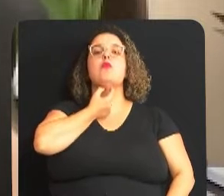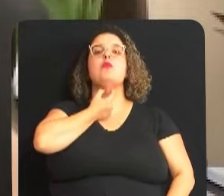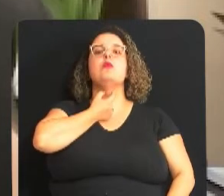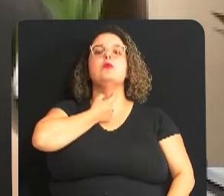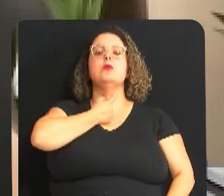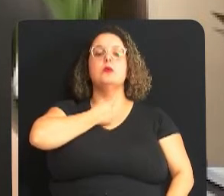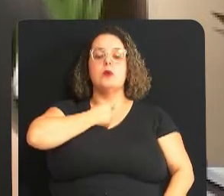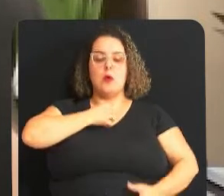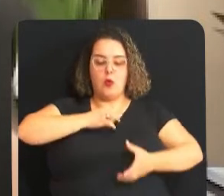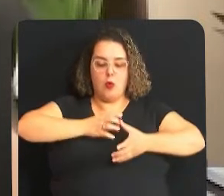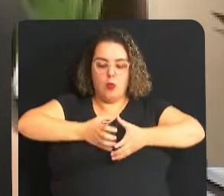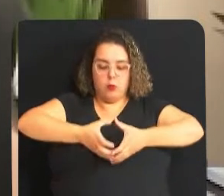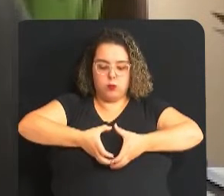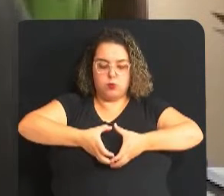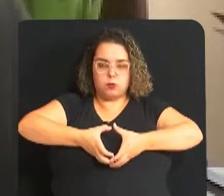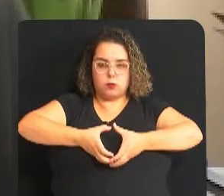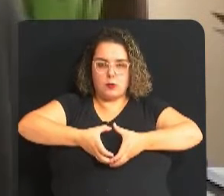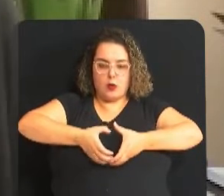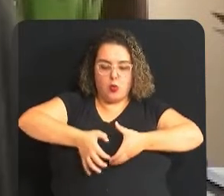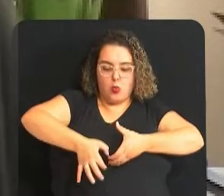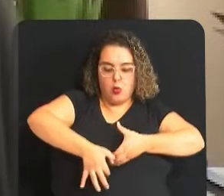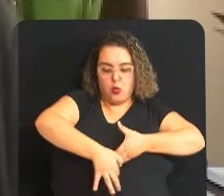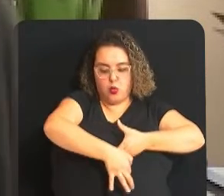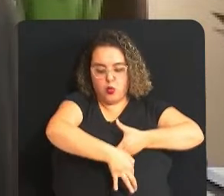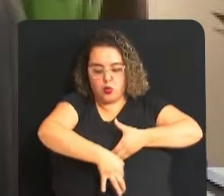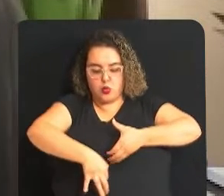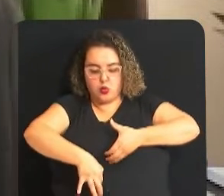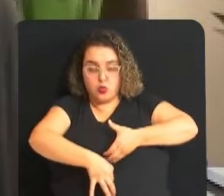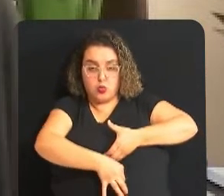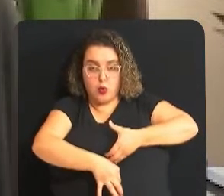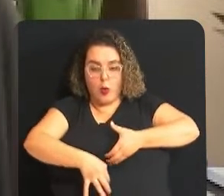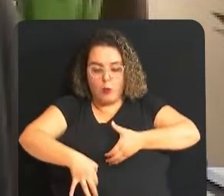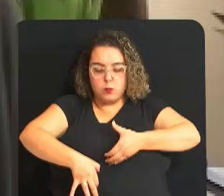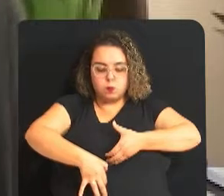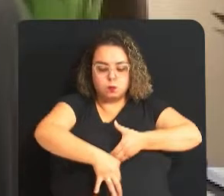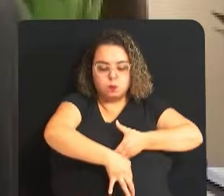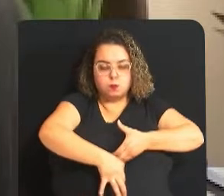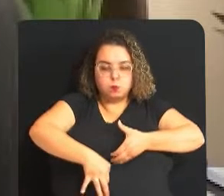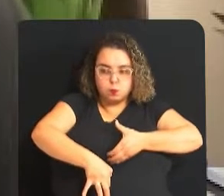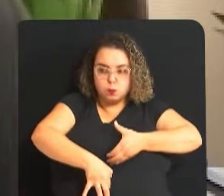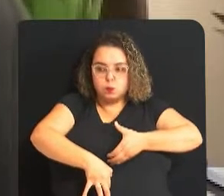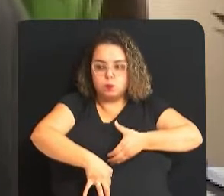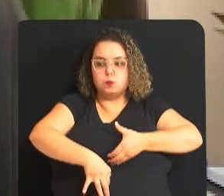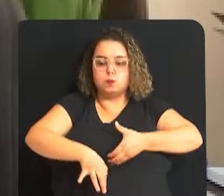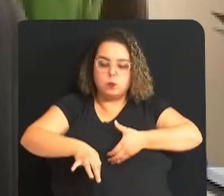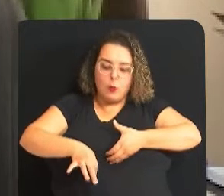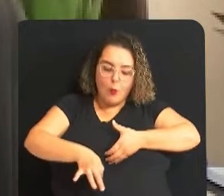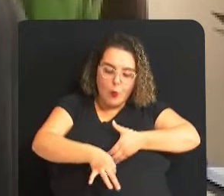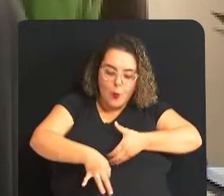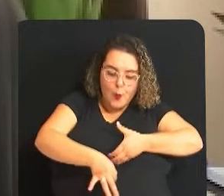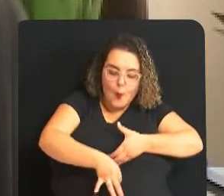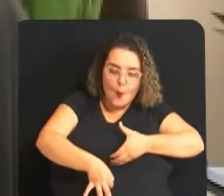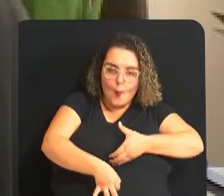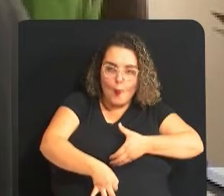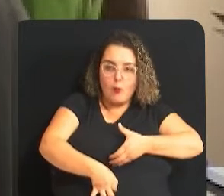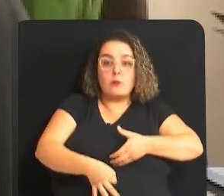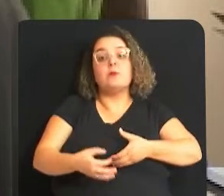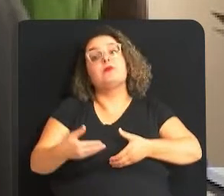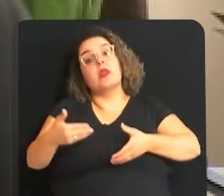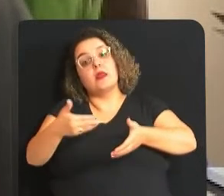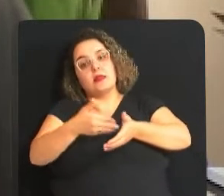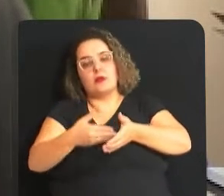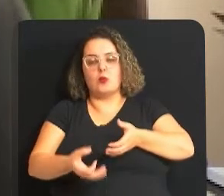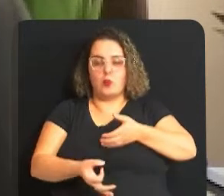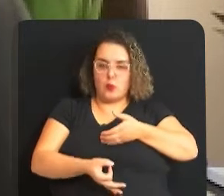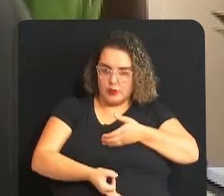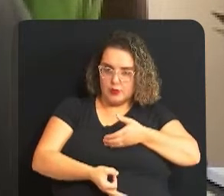estômago, duodeno, intestino grosso, intestino fino, até a via de saída, você tem que entender que aquilo